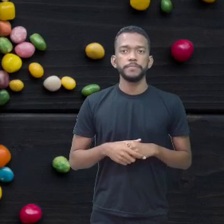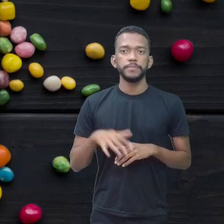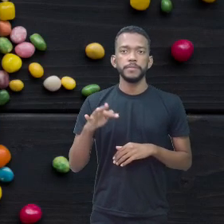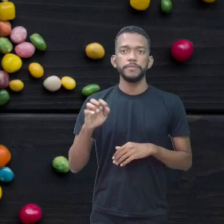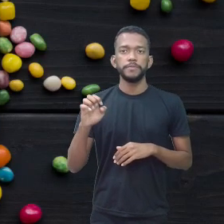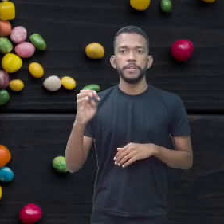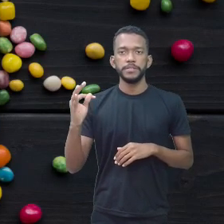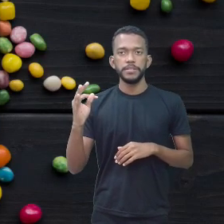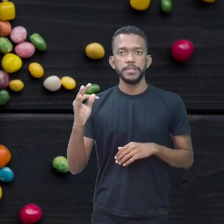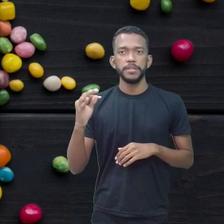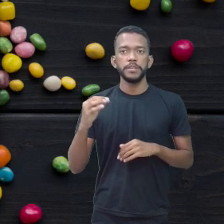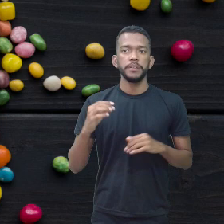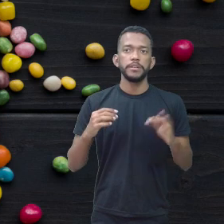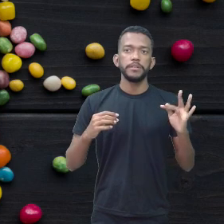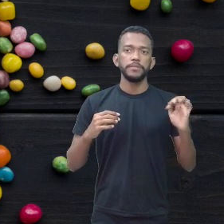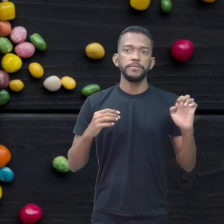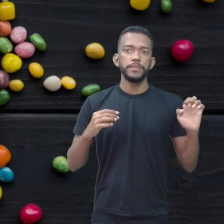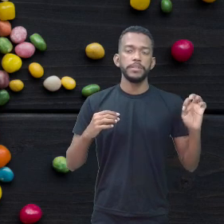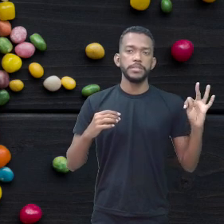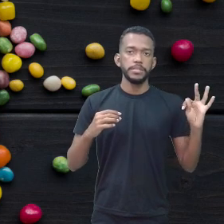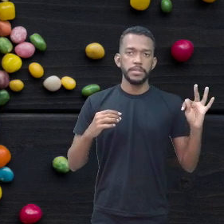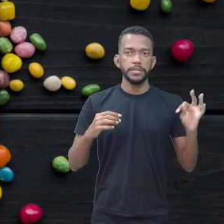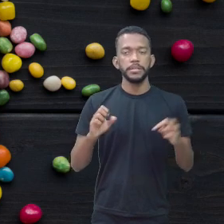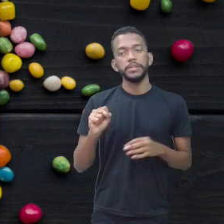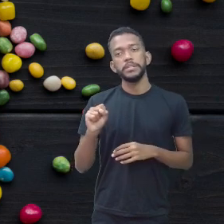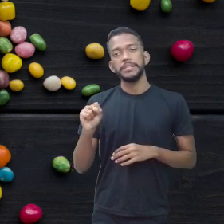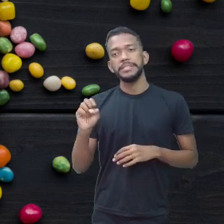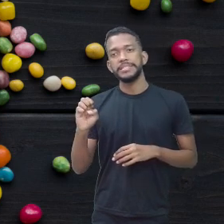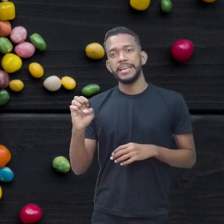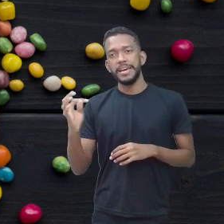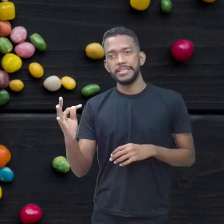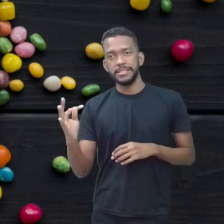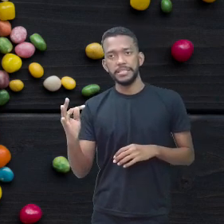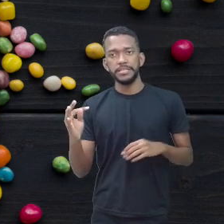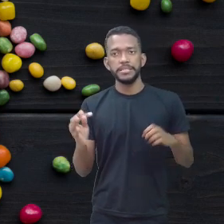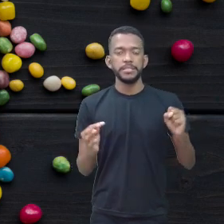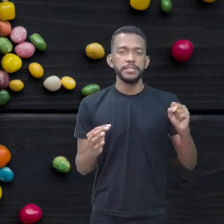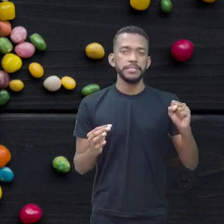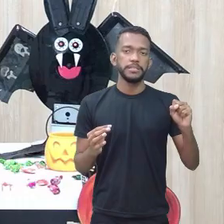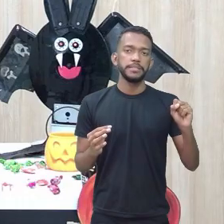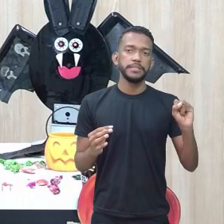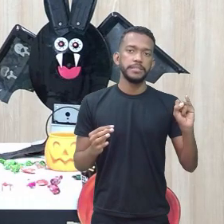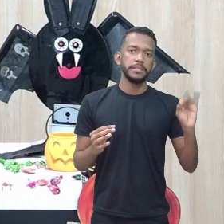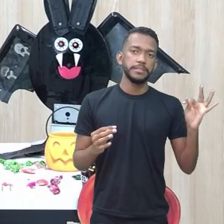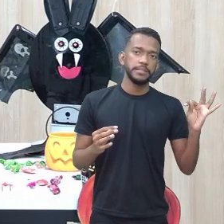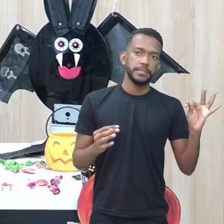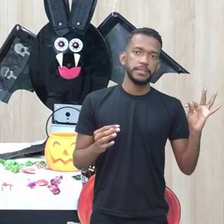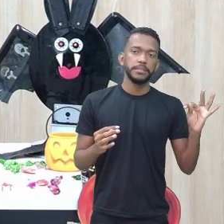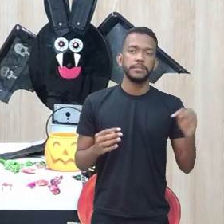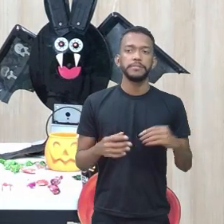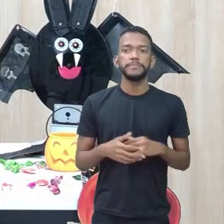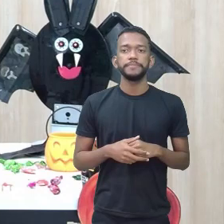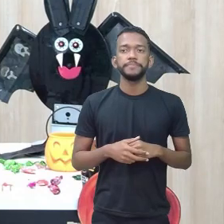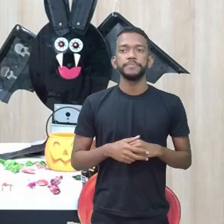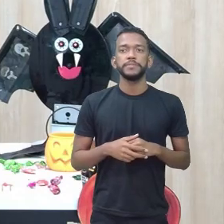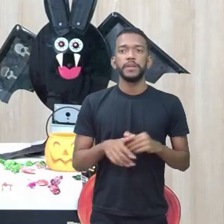Fit, feet. Sit, seat. Perceba que é importante, ó. Sit, sentar, sit, o assento onde você vai